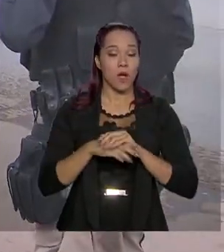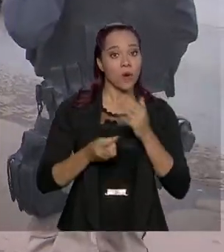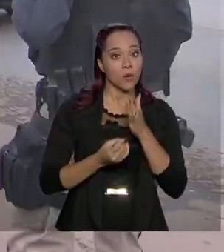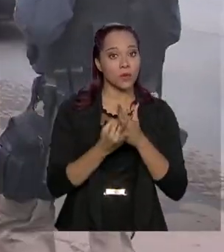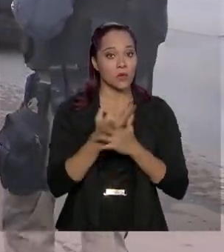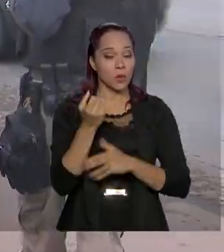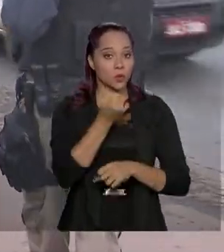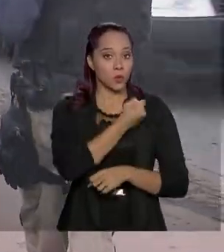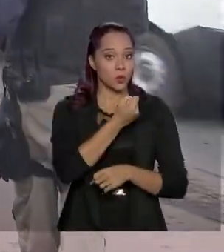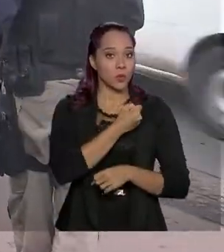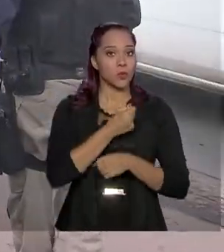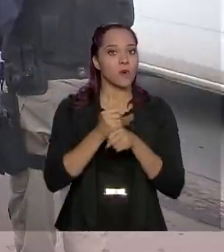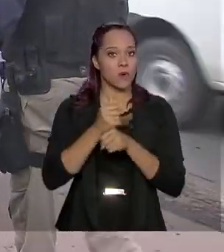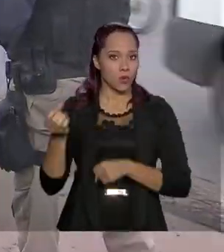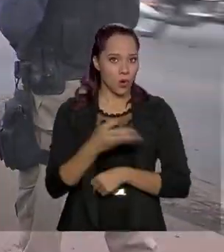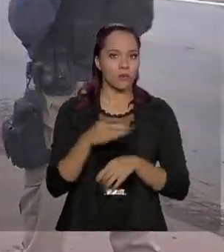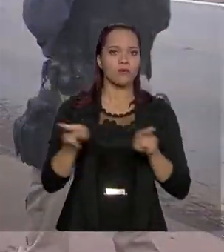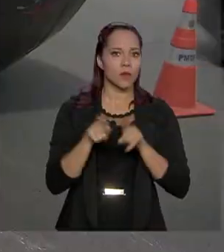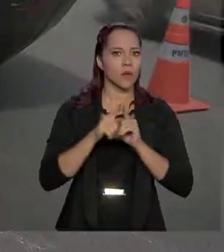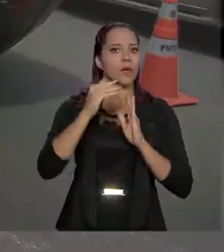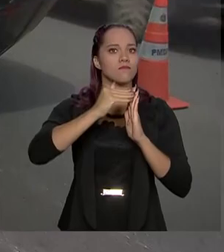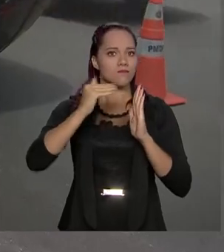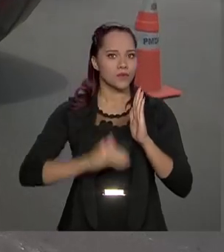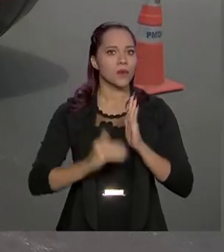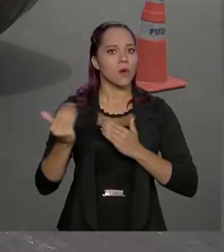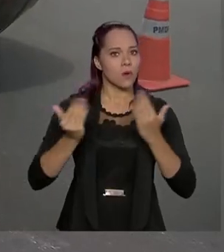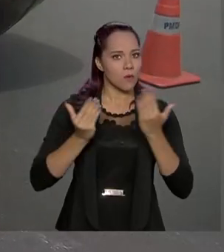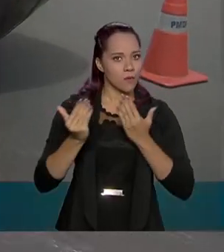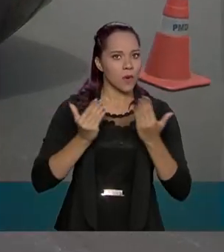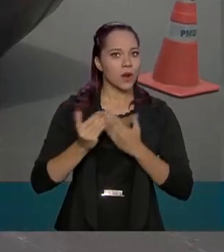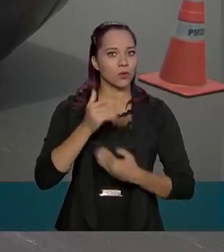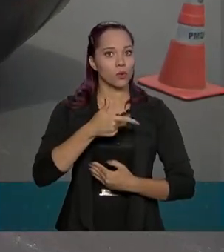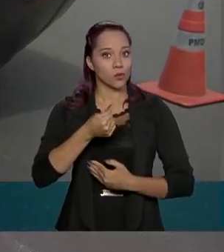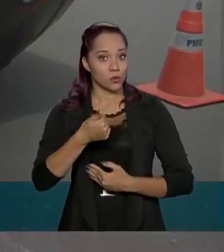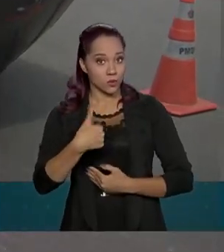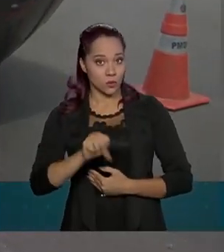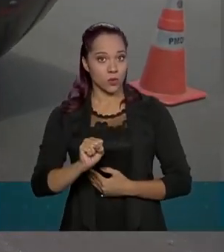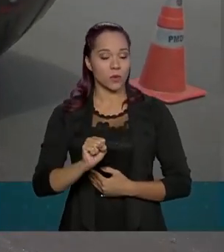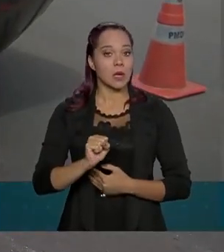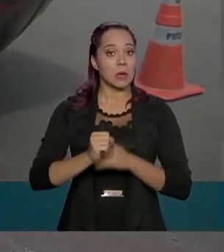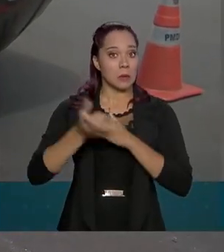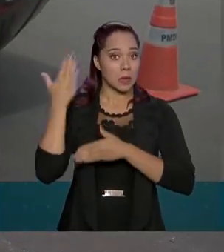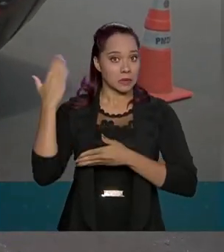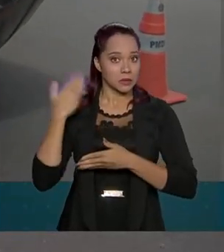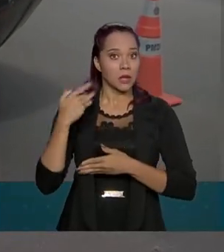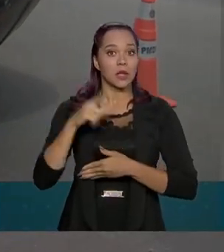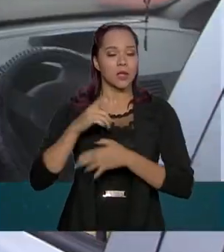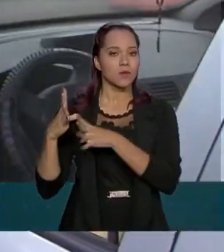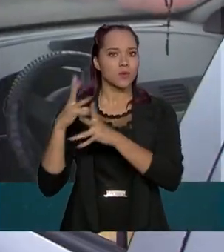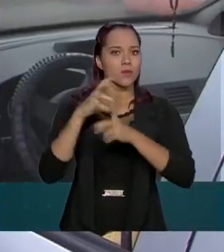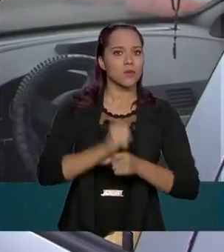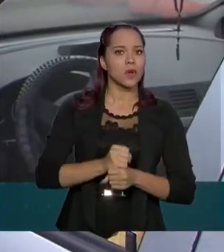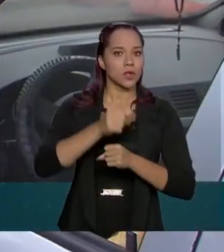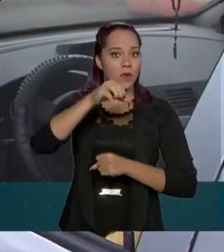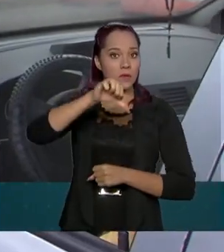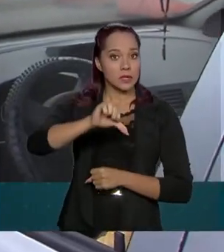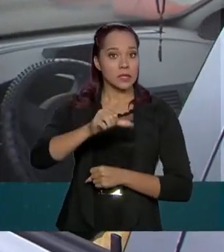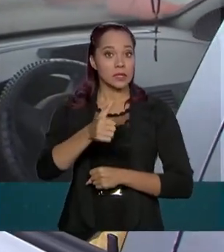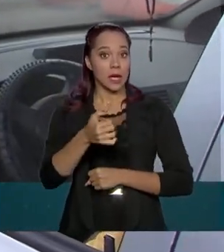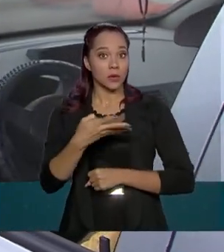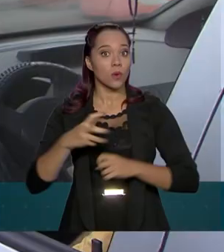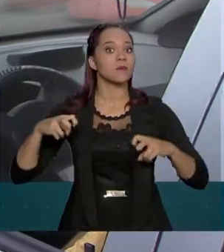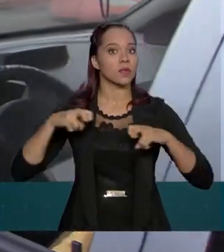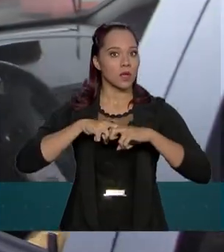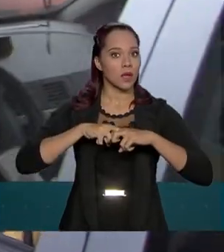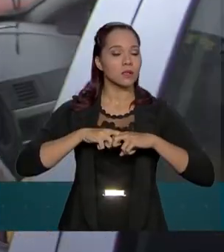da operação Ano Novo também tiveram uma queda em relação a 2018, quando foram contabilizados 914